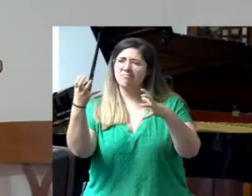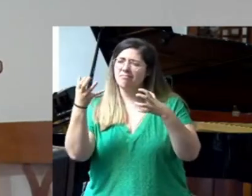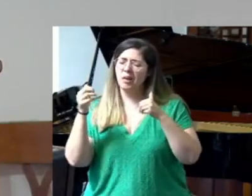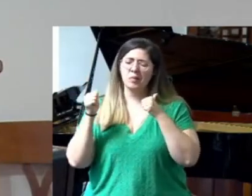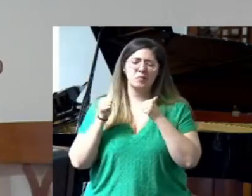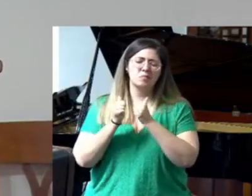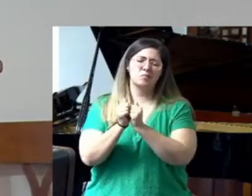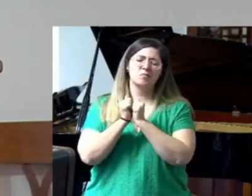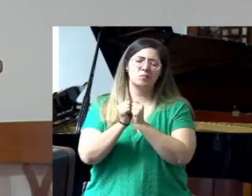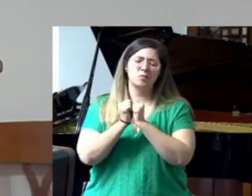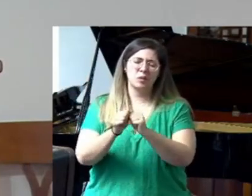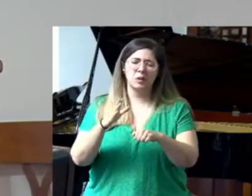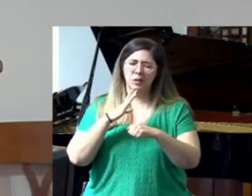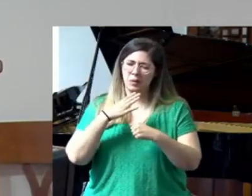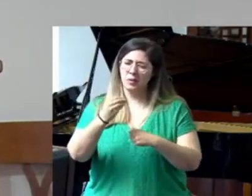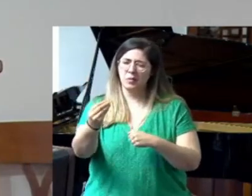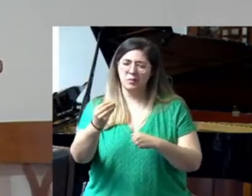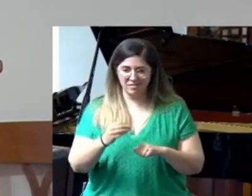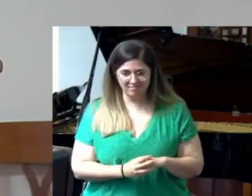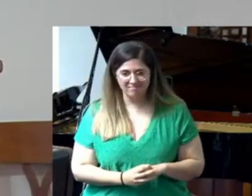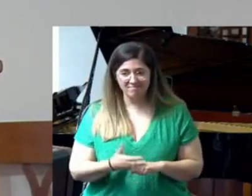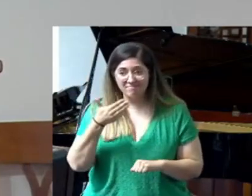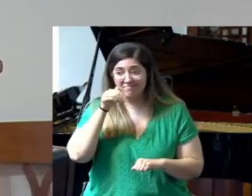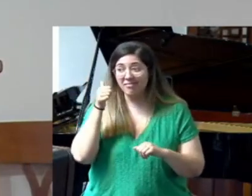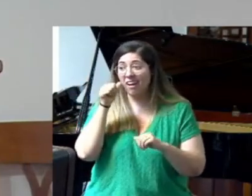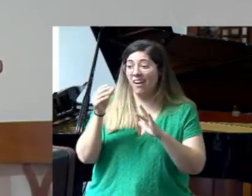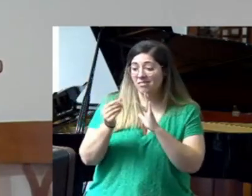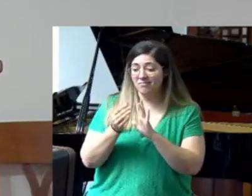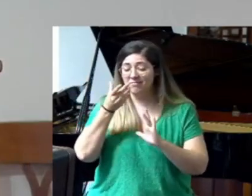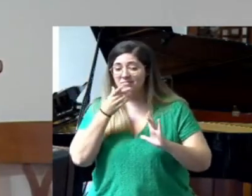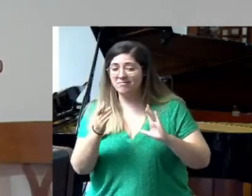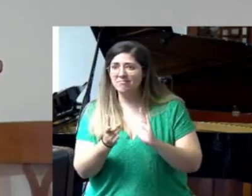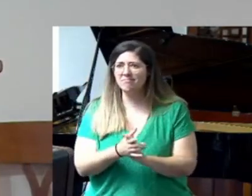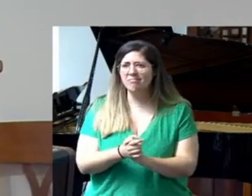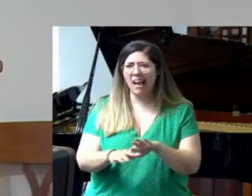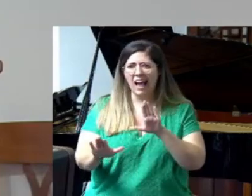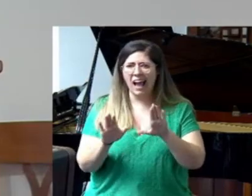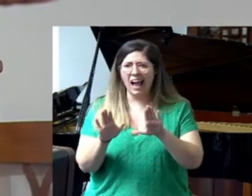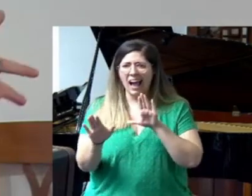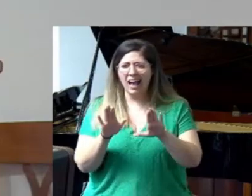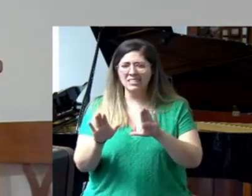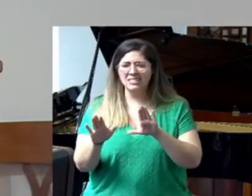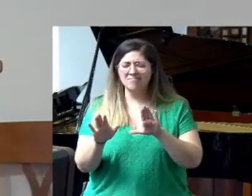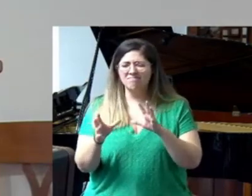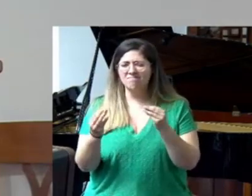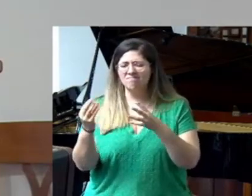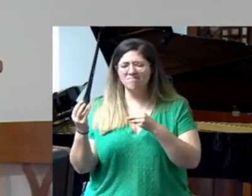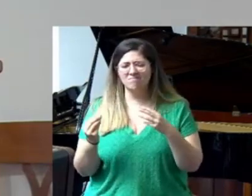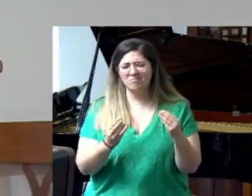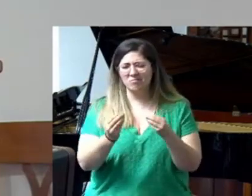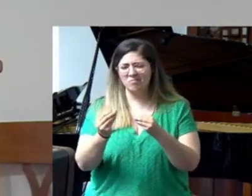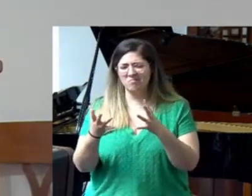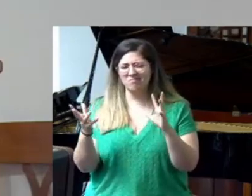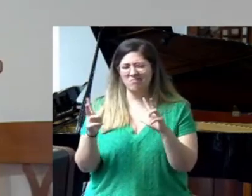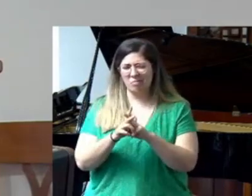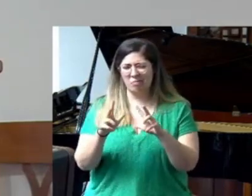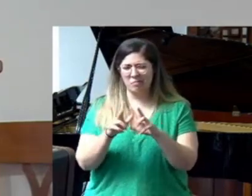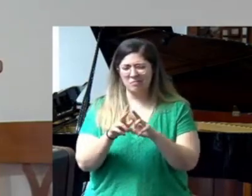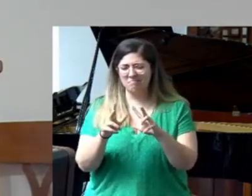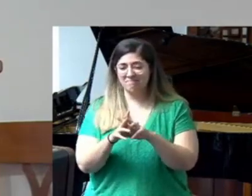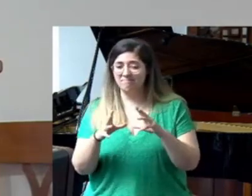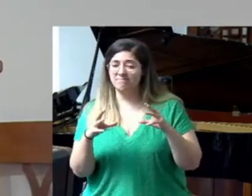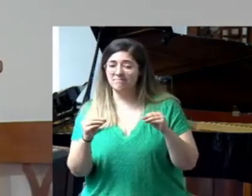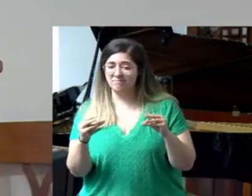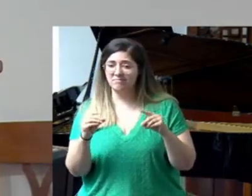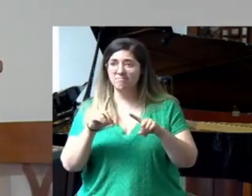mais com os meus filhos. Maridos, mulheres, olham para trás e dizem: por que nós temos tantas cicatrizes? Nós poderíamos ter construído